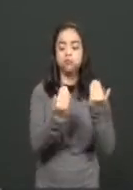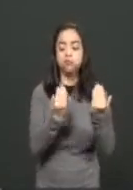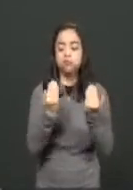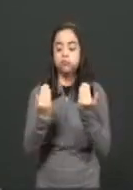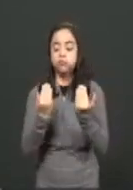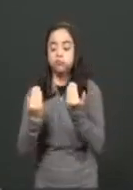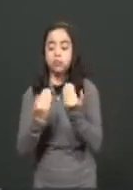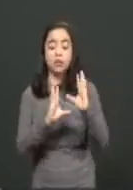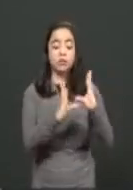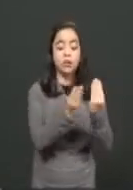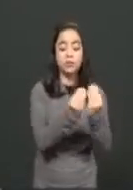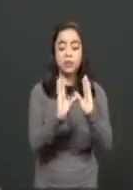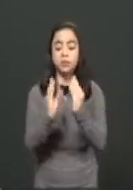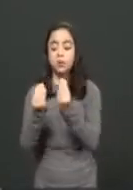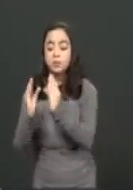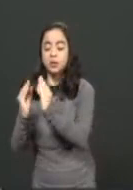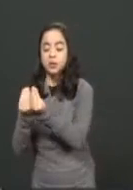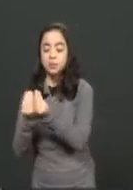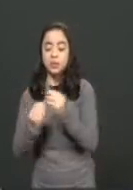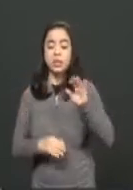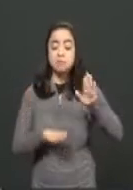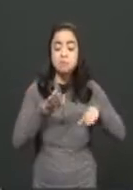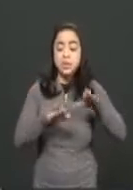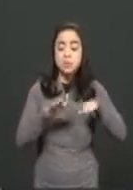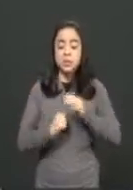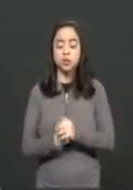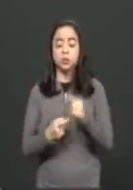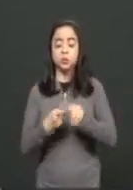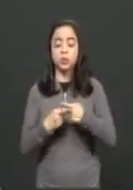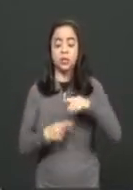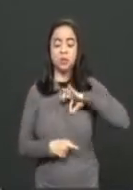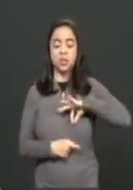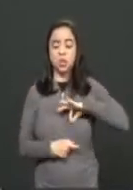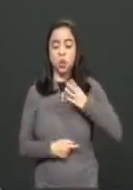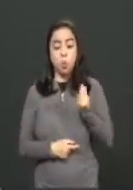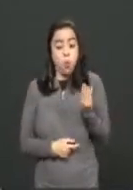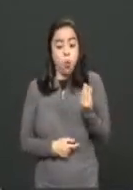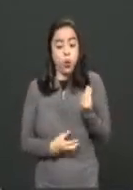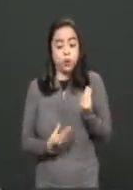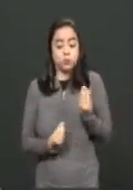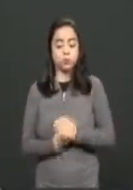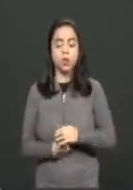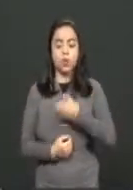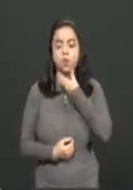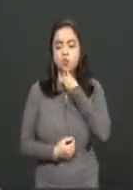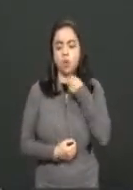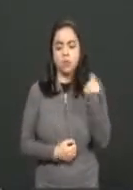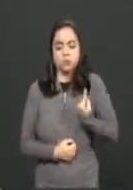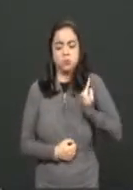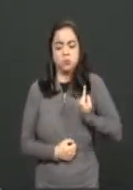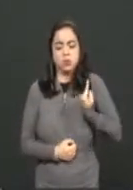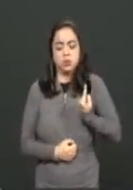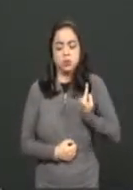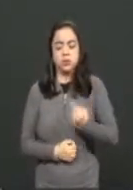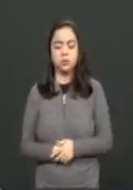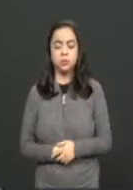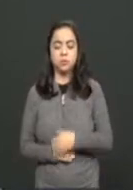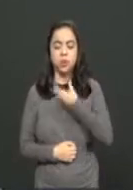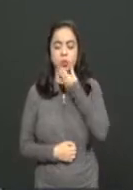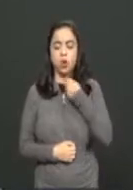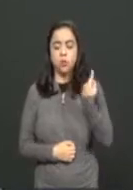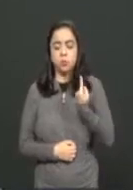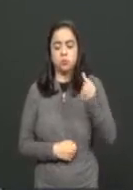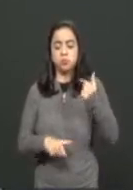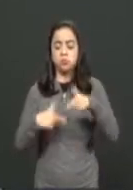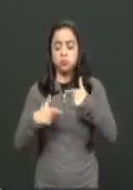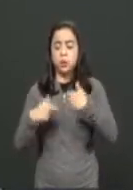cada família. Porque senão, o auxílio pode ser muito para algumas famílias, por exemplo, um homem morando sozinho, um homem que, sei lá, tem até o mercado de